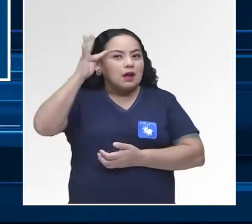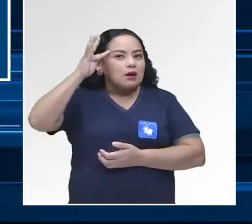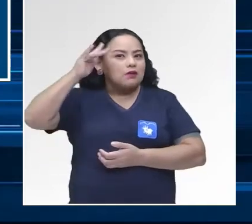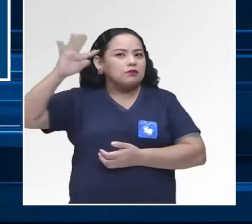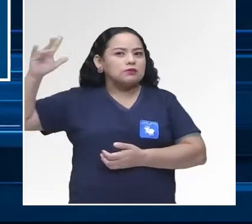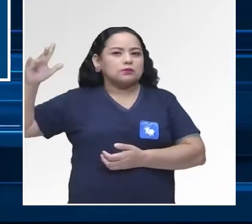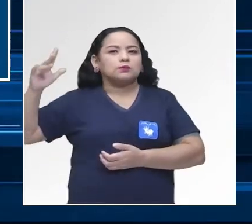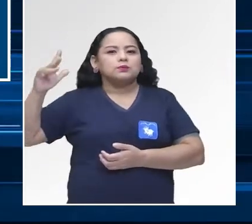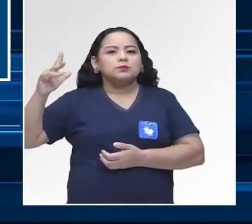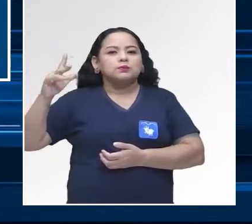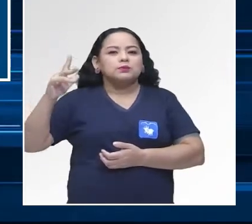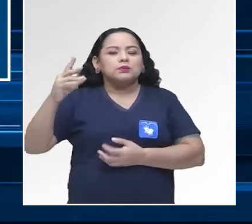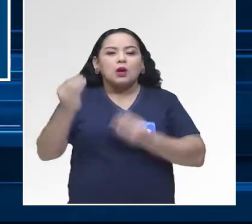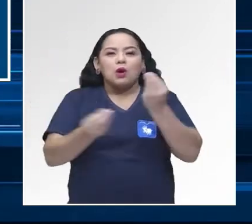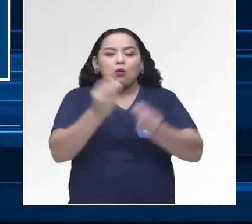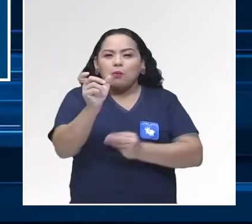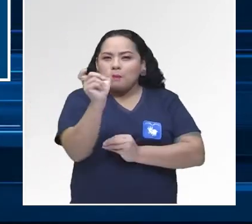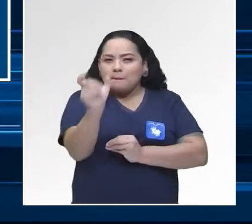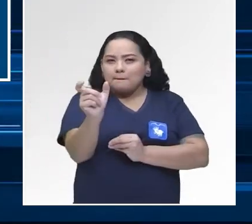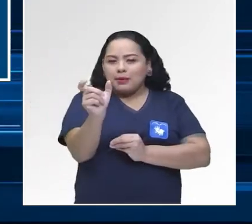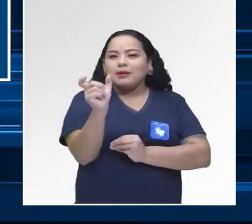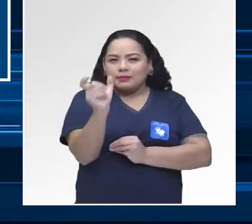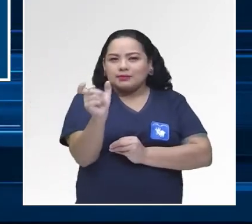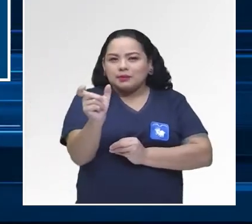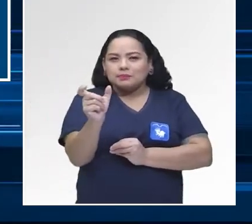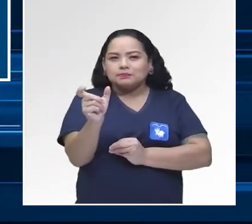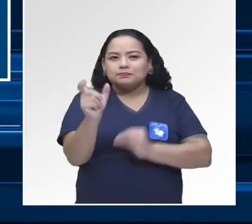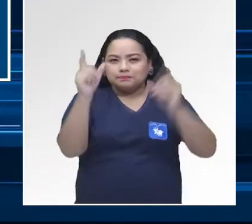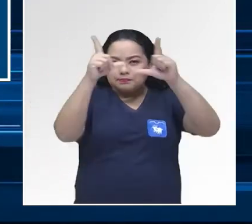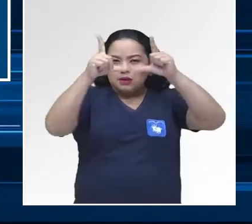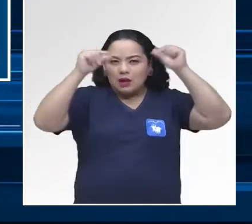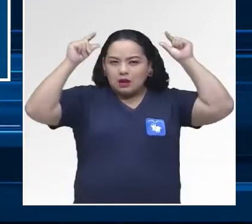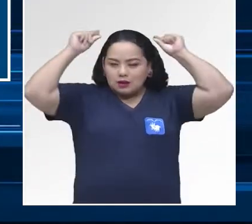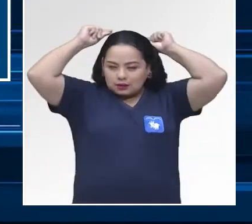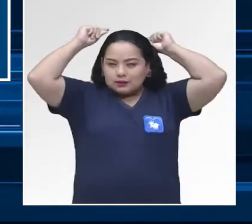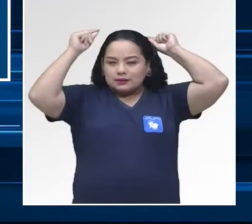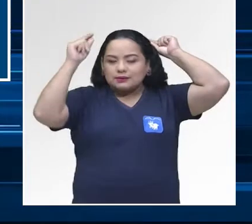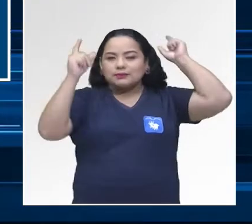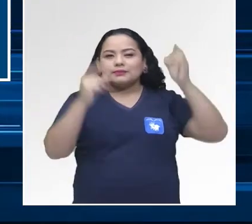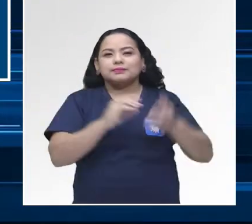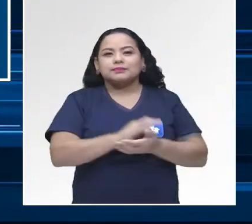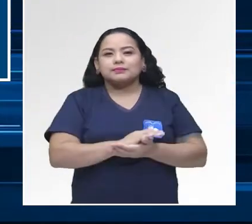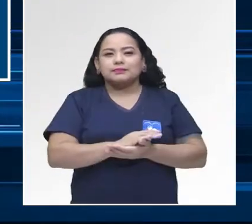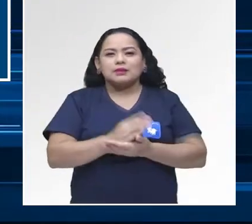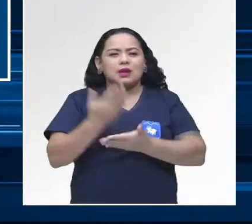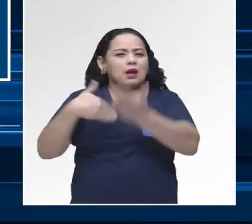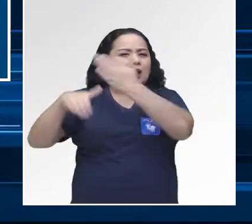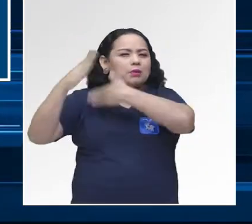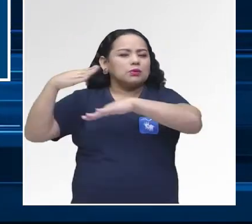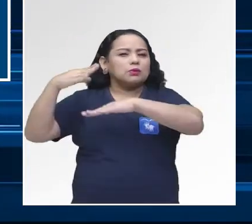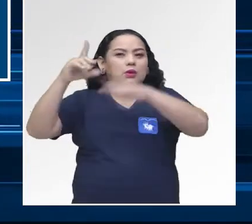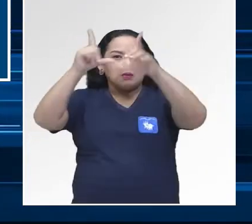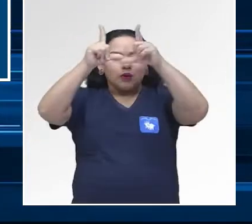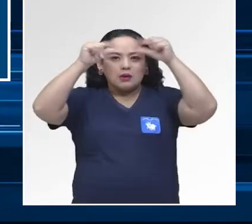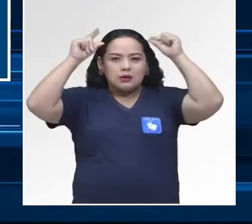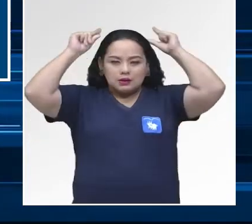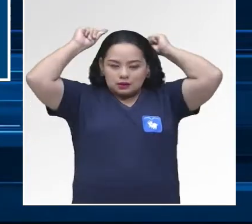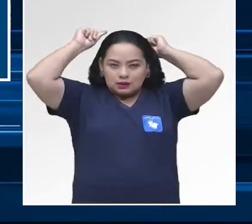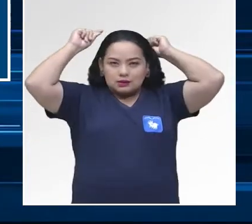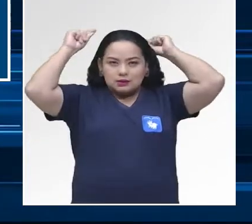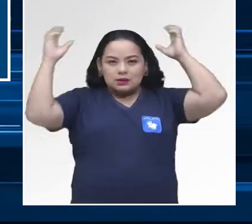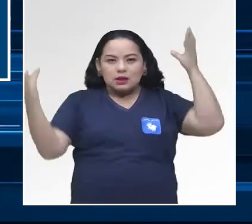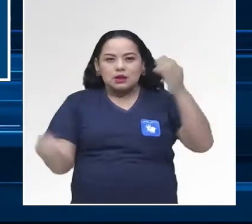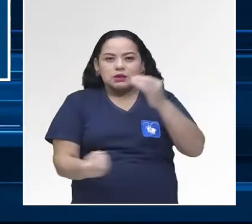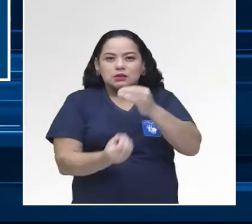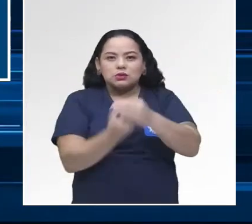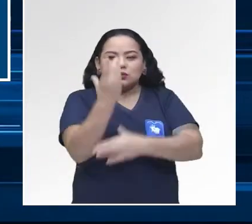Filosofia é uma palavra grega, né? Portanto, começou lá na Grécia, né? Que vem de philos,